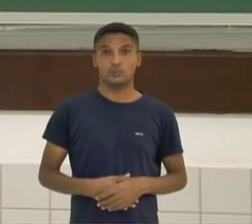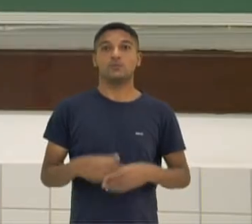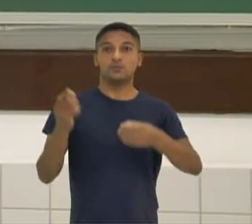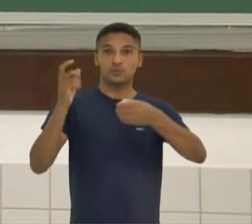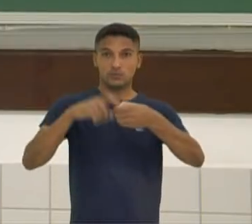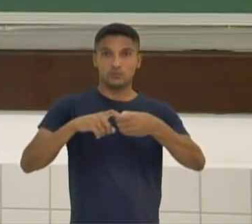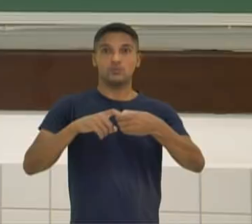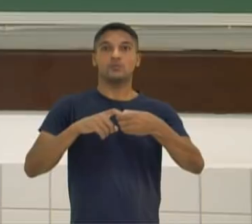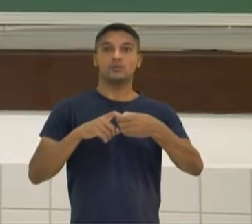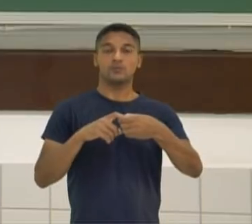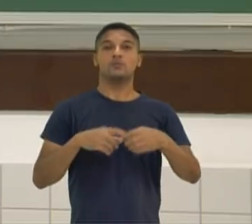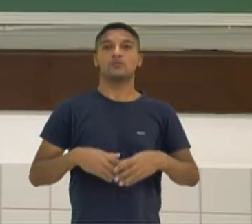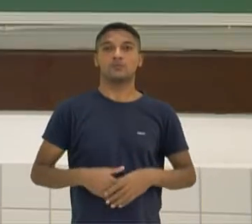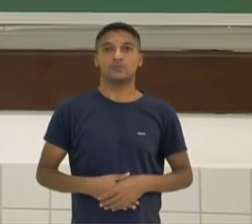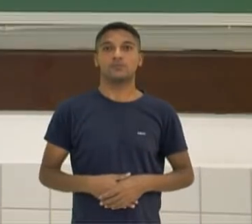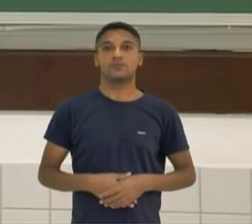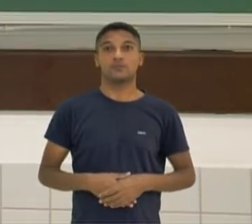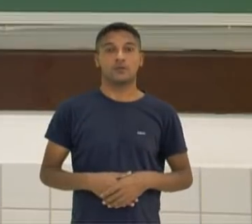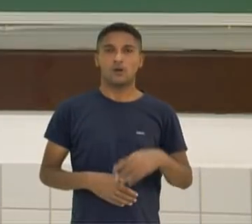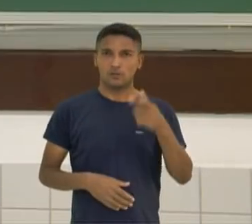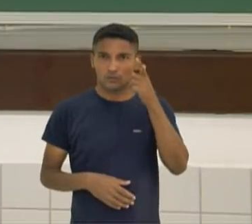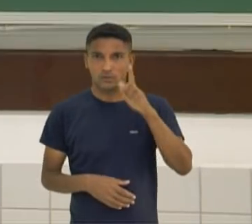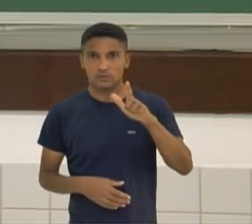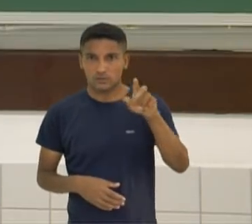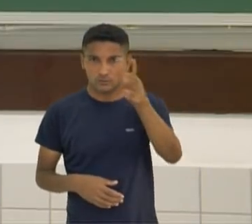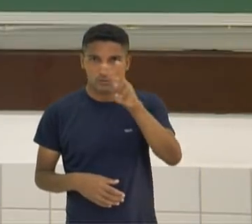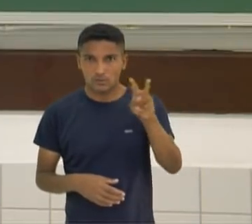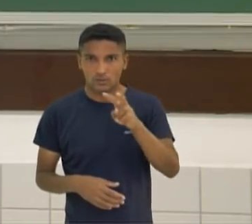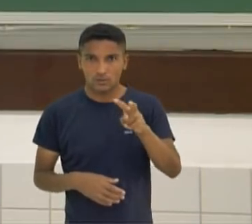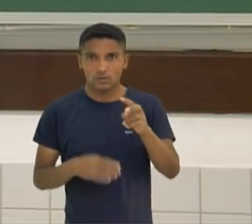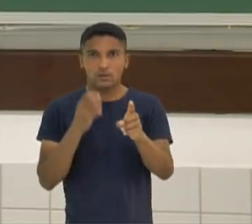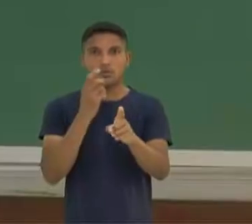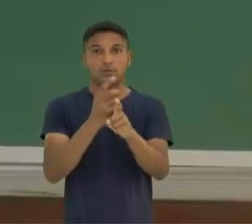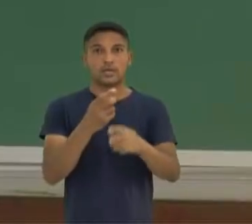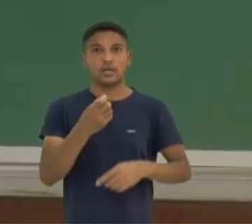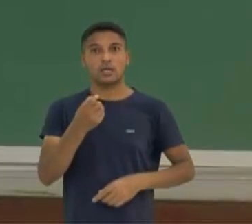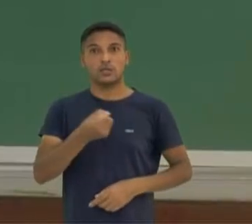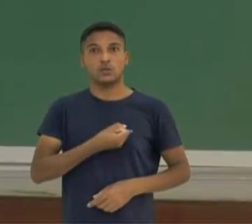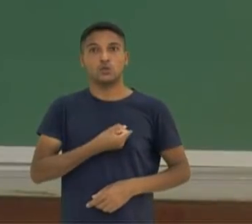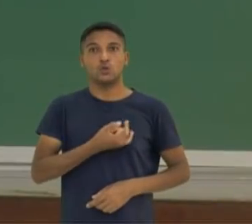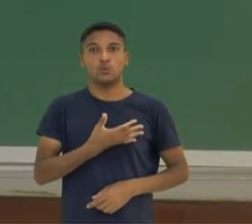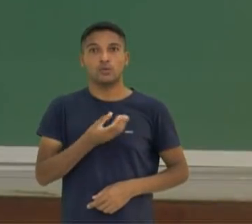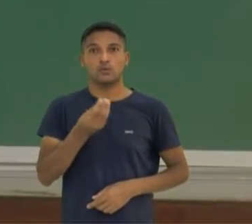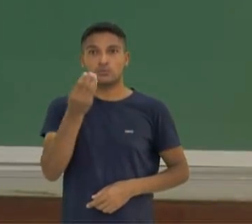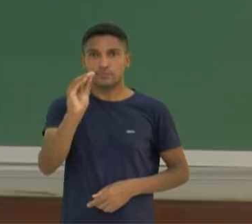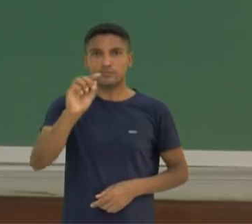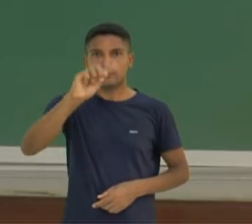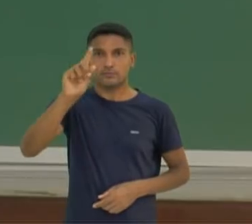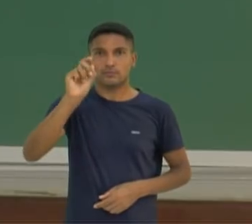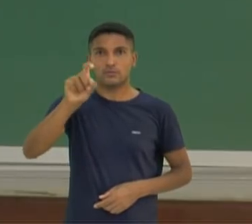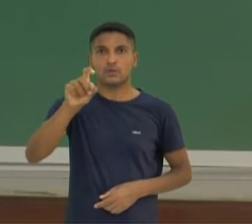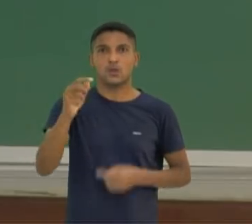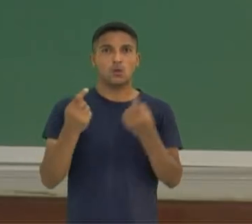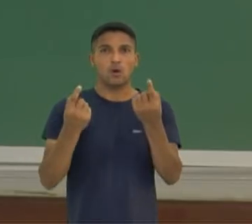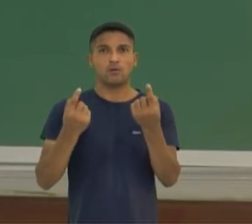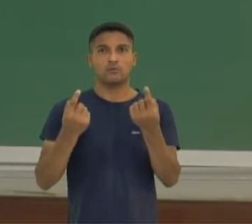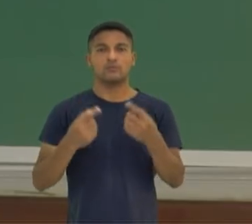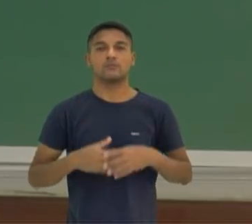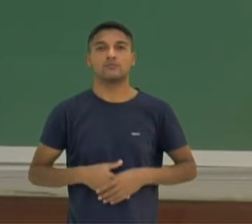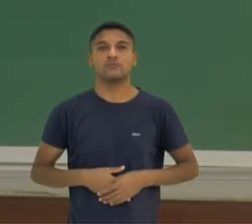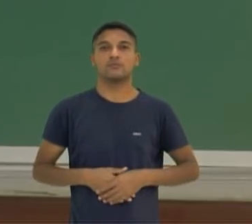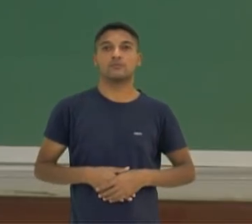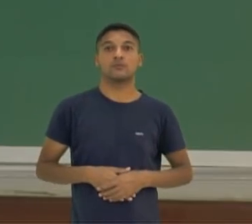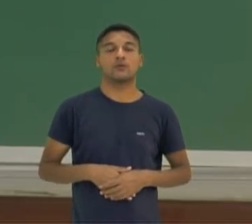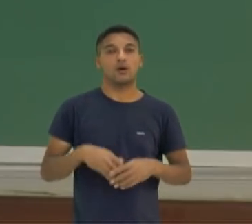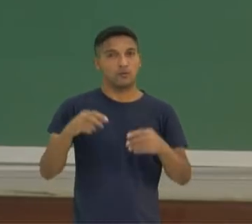Voltamos. Vamos lá? Então, conseguiram descobrir qual que é esse número? Antes da gente resolver esse exercício, a gente tem